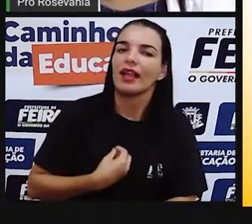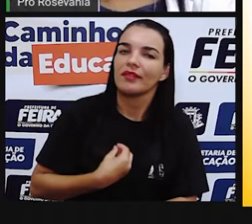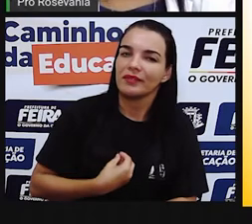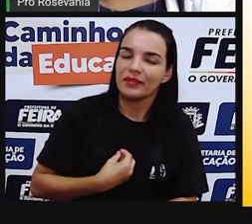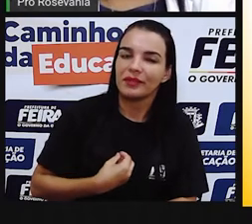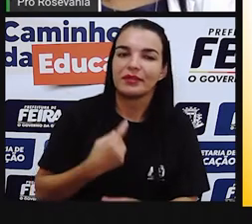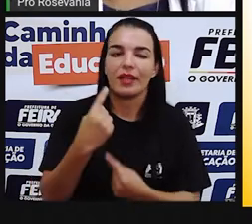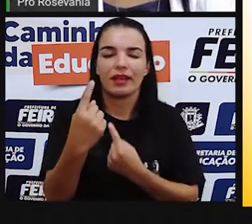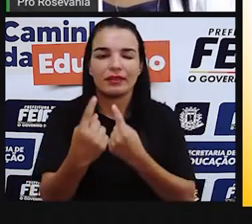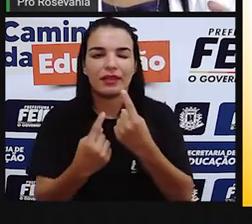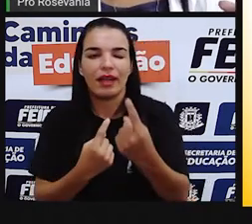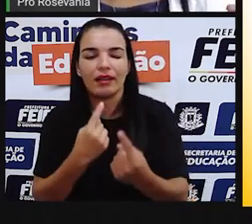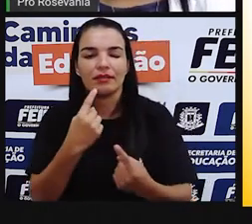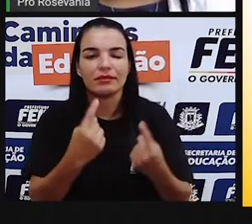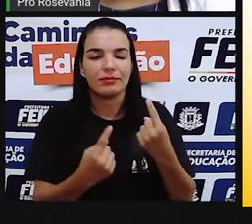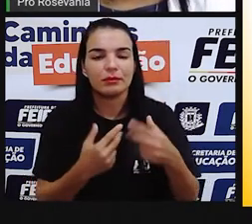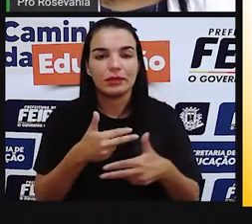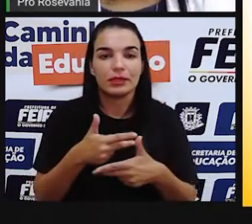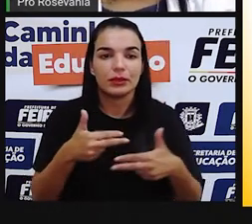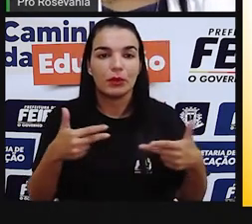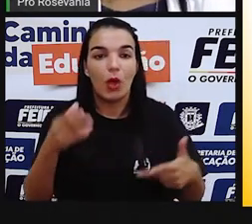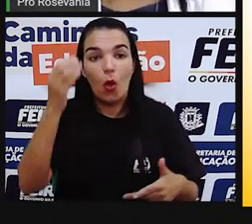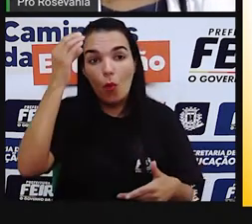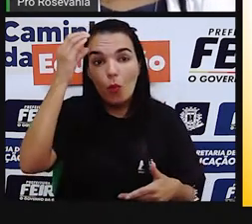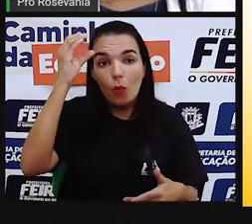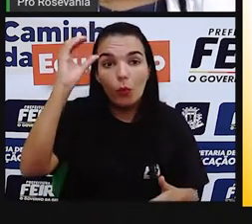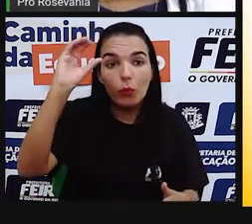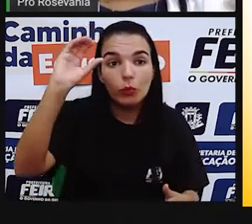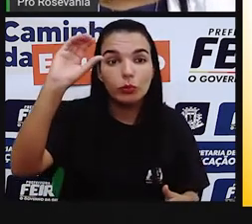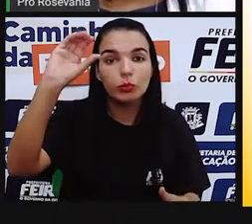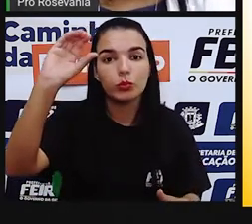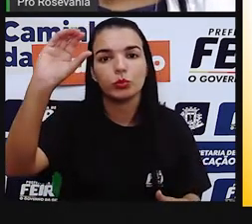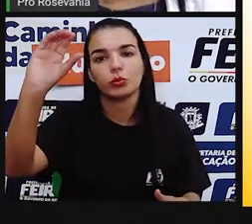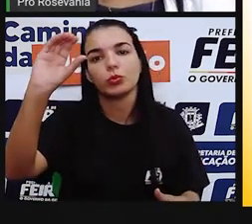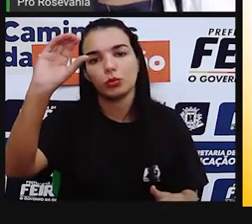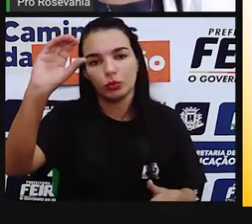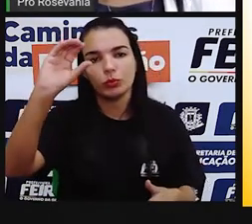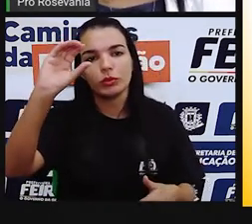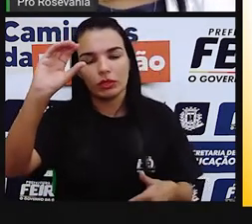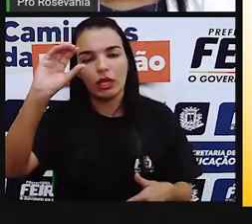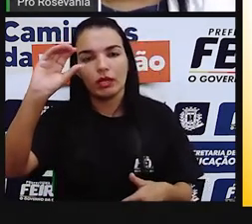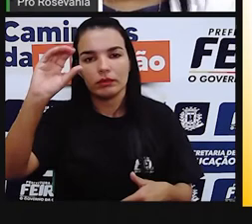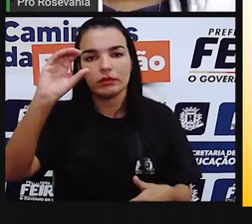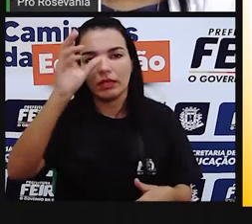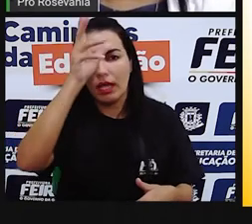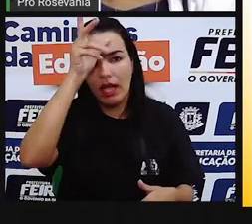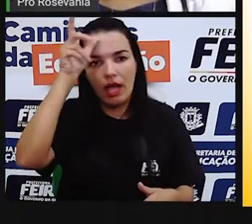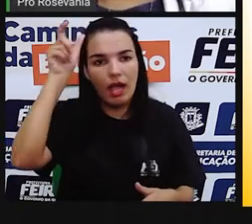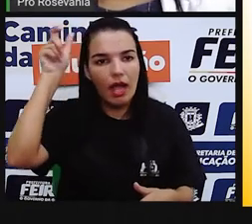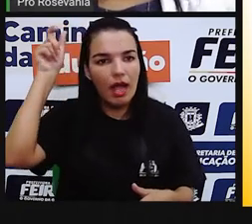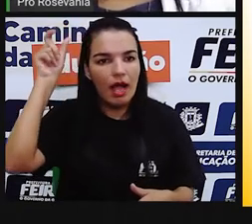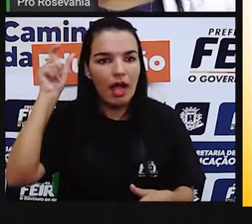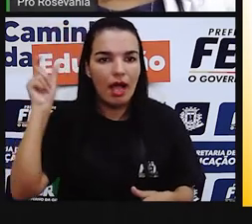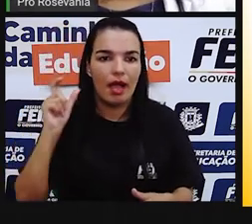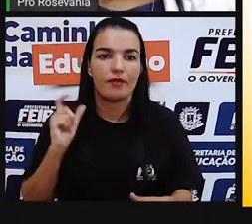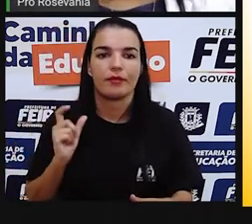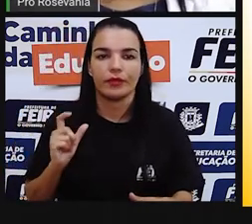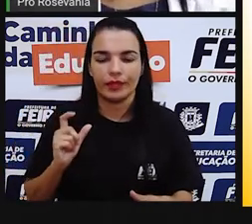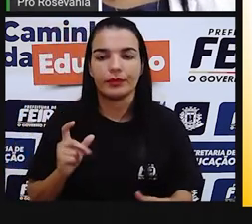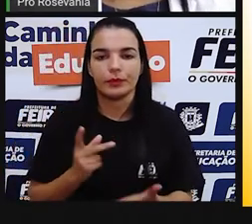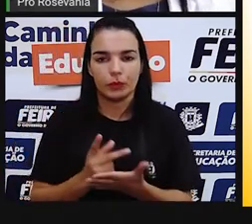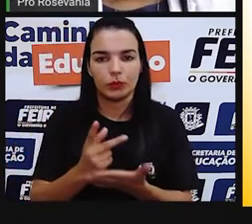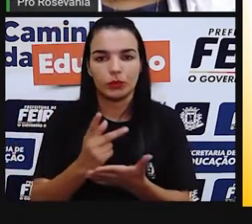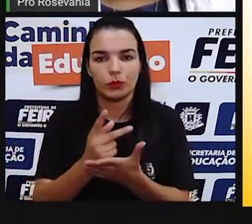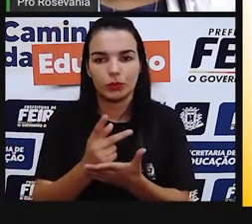dos seus ancestrais, e que eles mantêm ali, né, algumas coisas, que eles mantêm ali atuante a cultura, né, dos